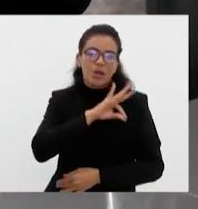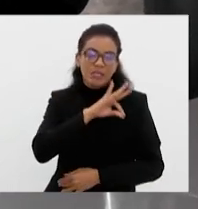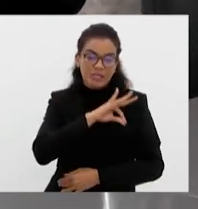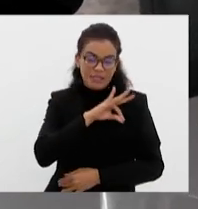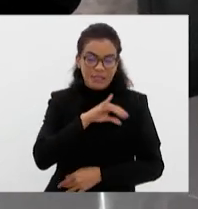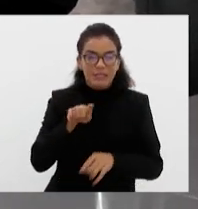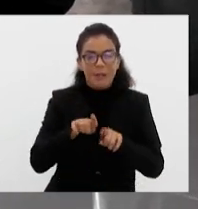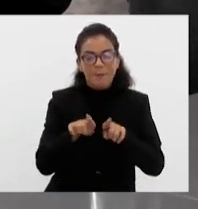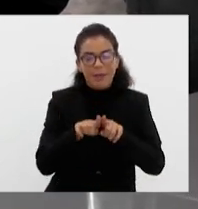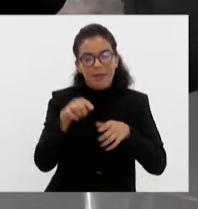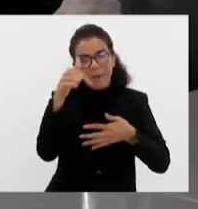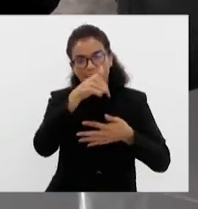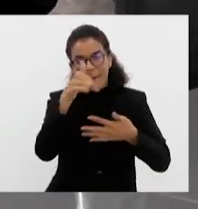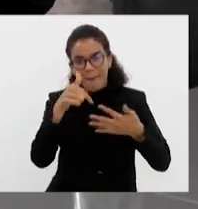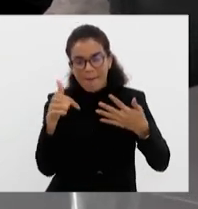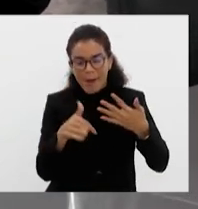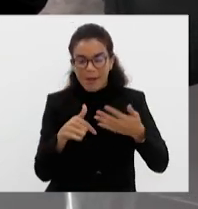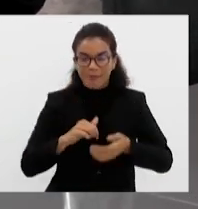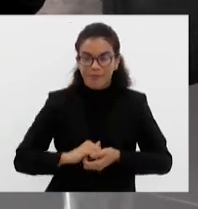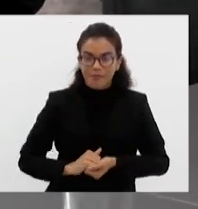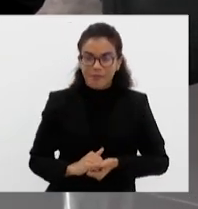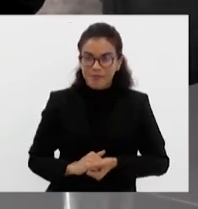outras providências na forma em que menciona.